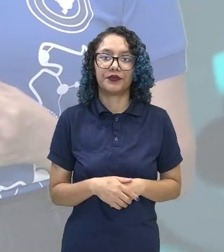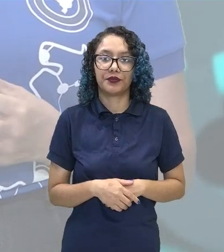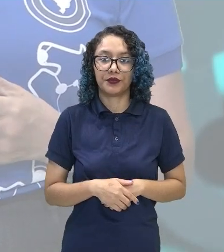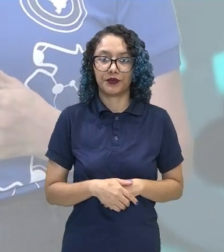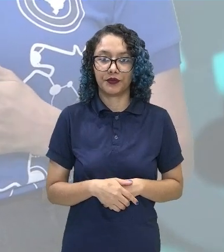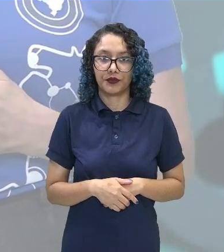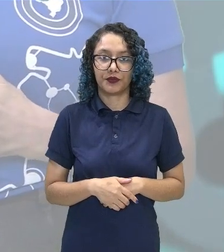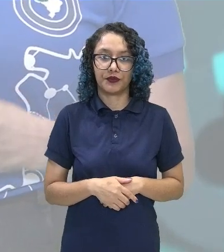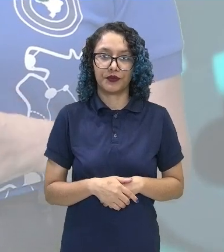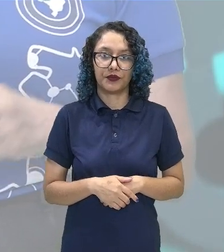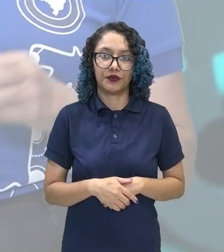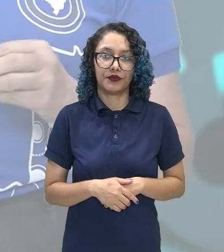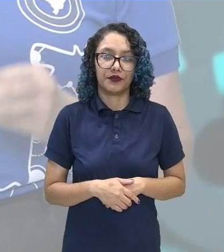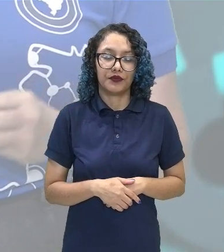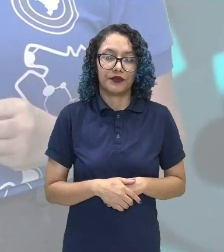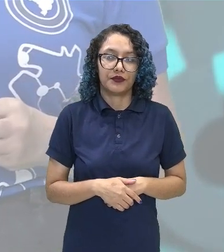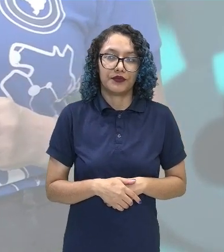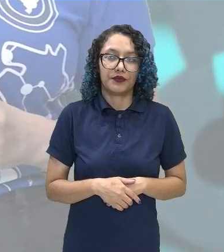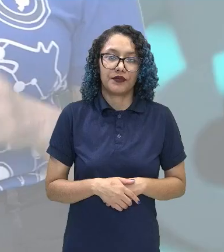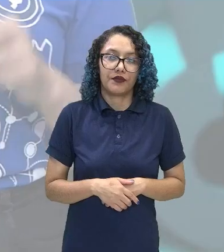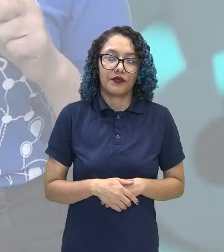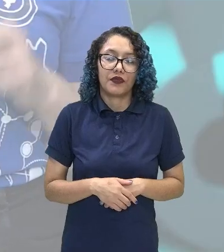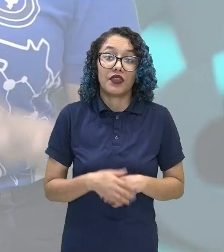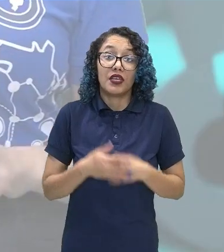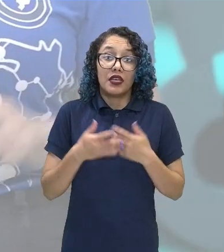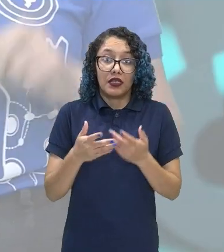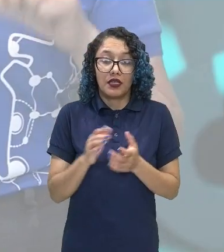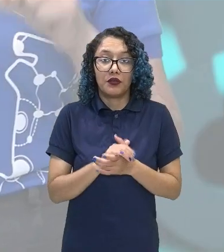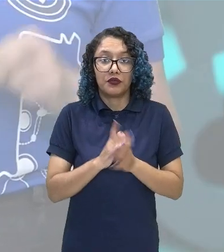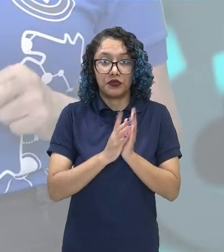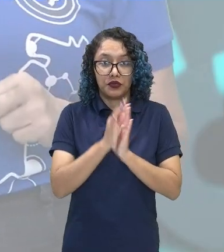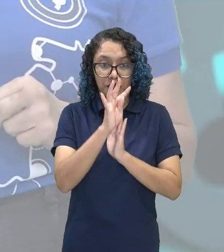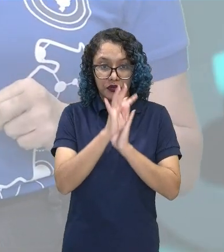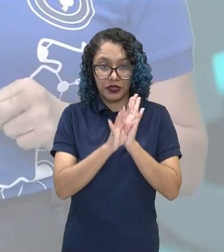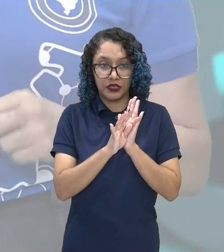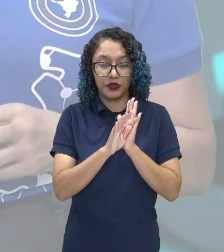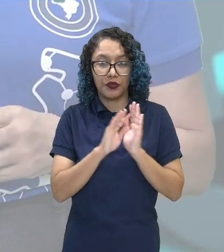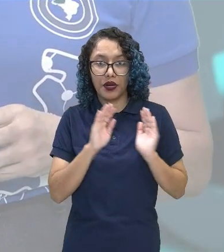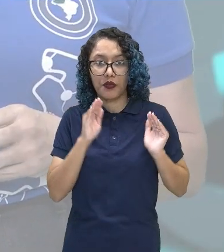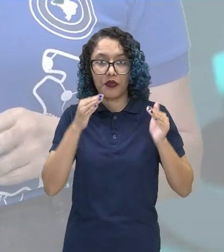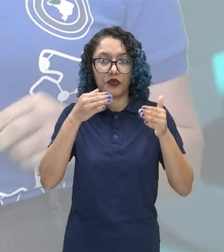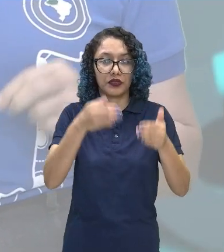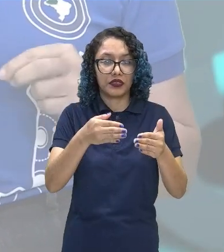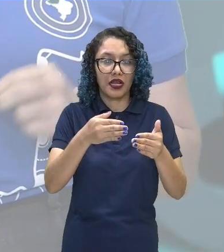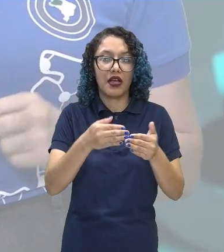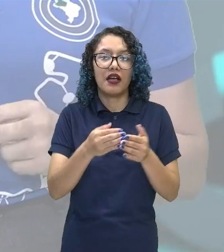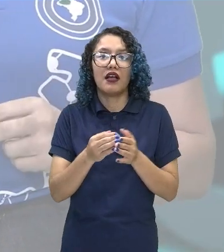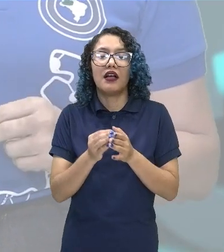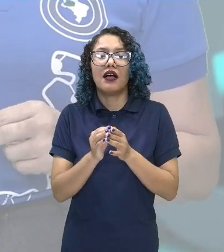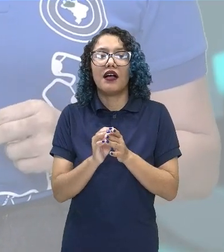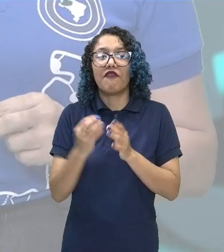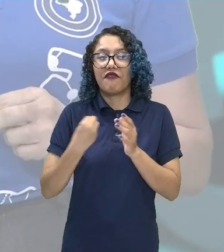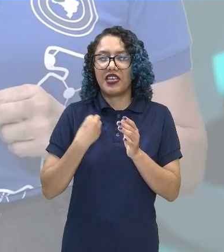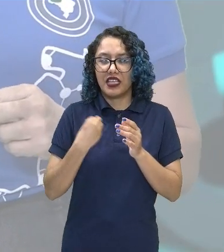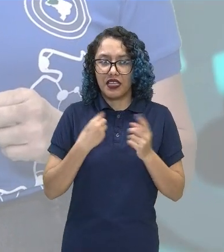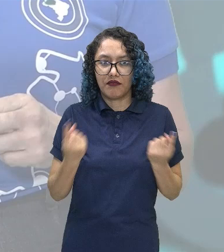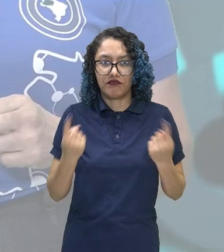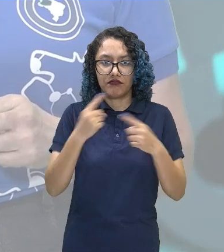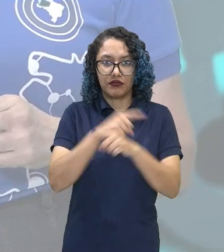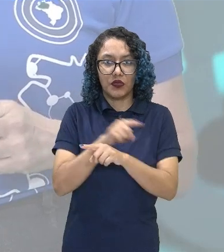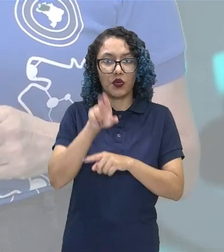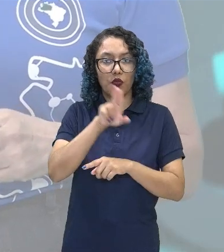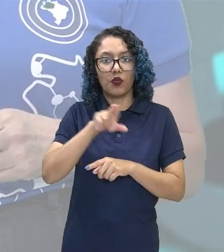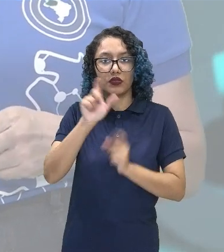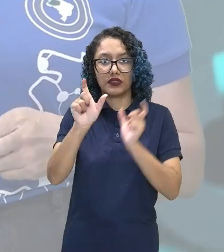Os compositores, para enfatizar as oposições da vida, aproximam palavras de